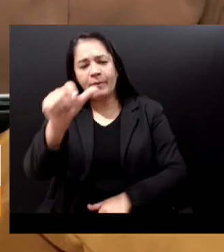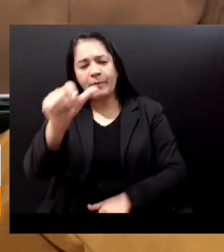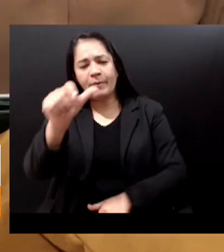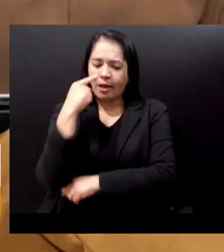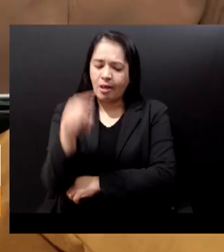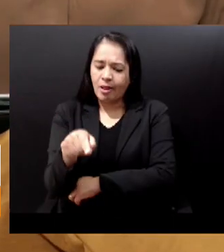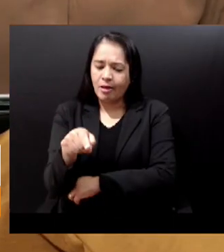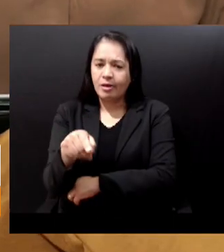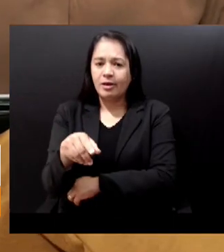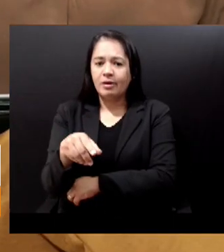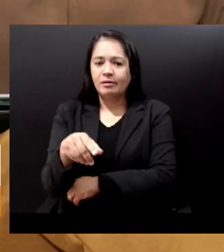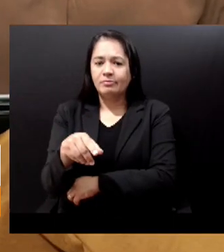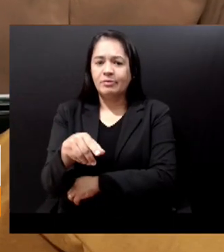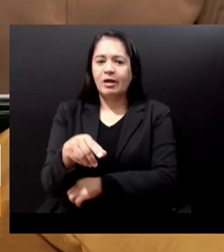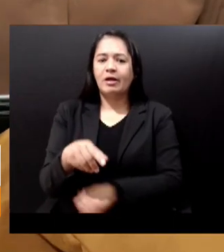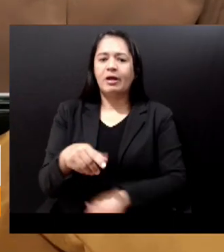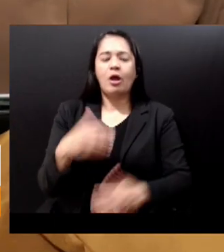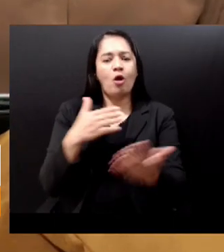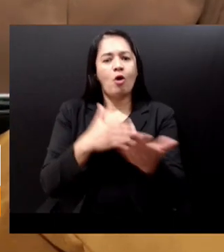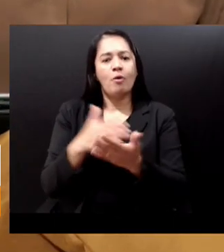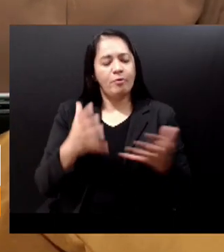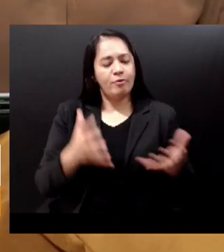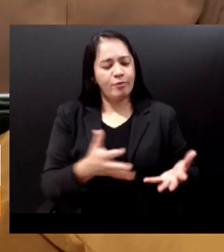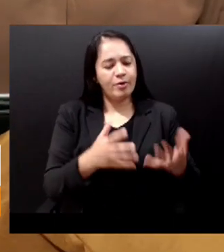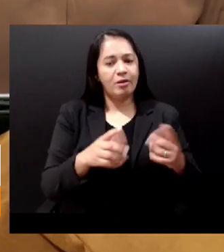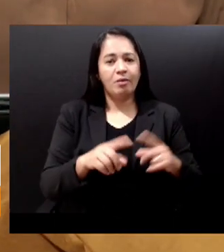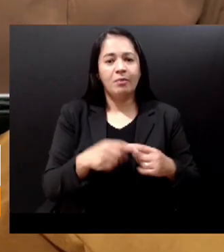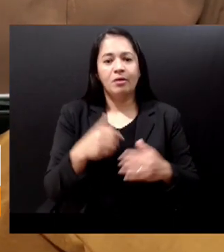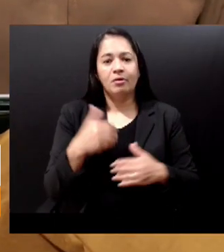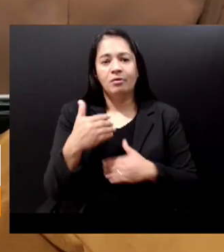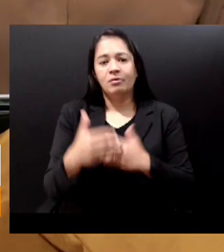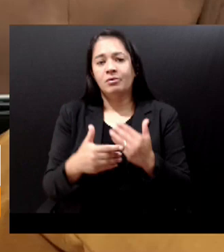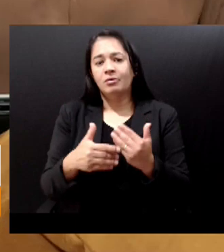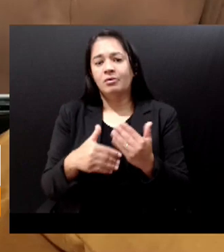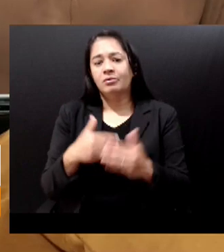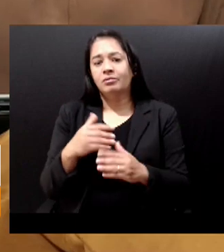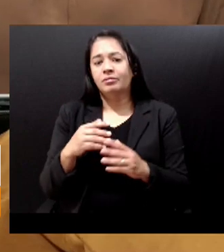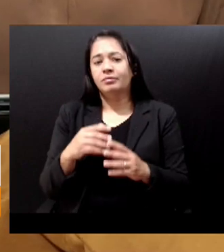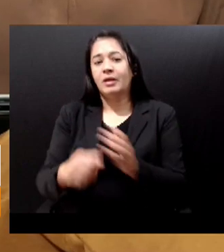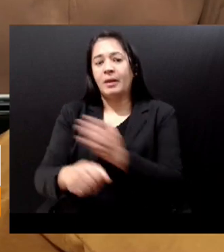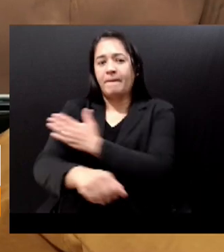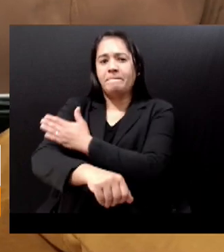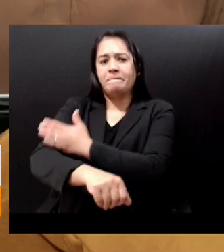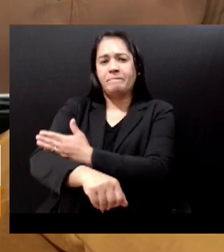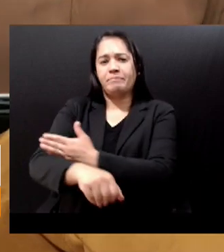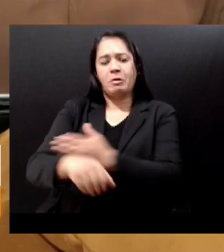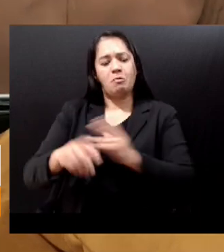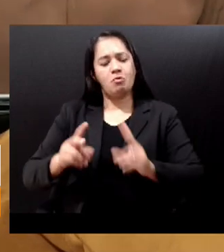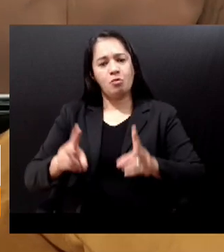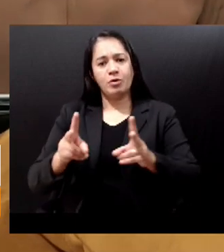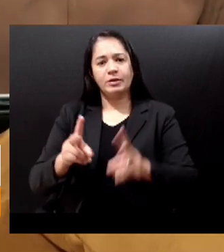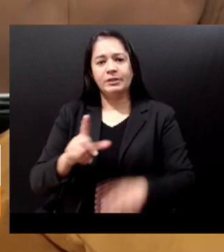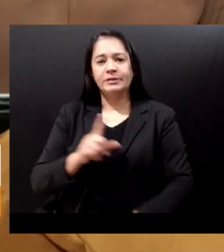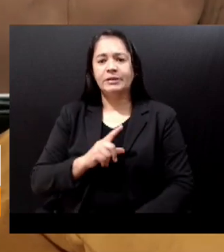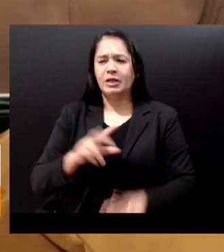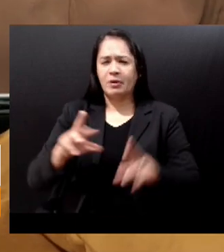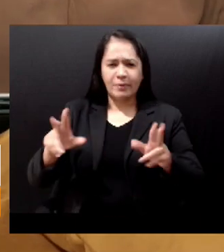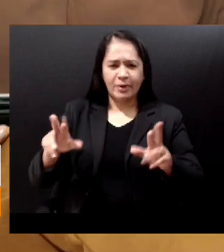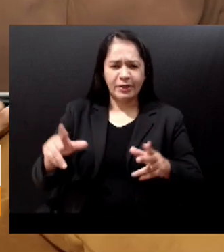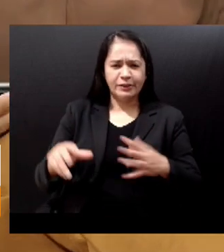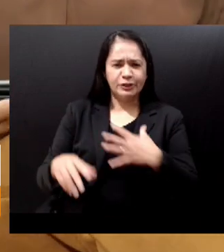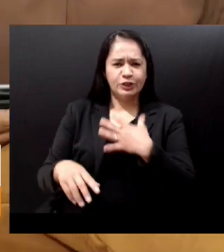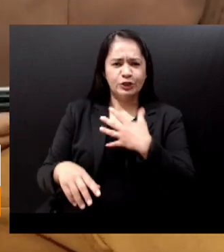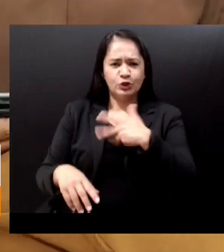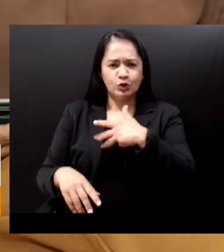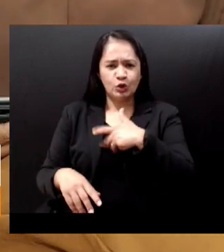entram motivadas, mas depois são tomadas pela disciplina? Tem uma diferença no comportamento, né? Como